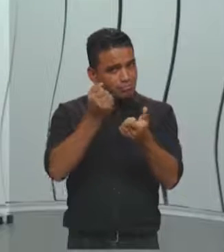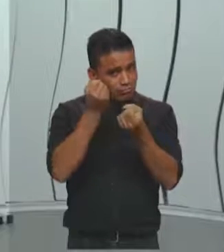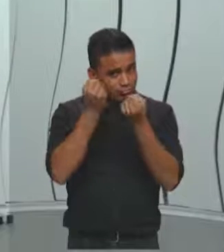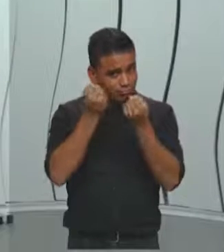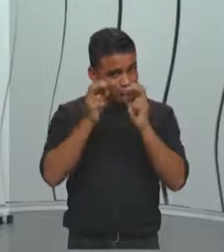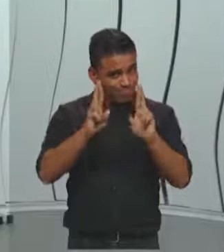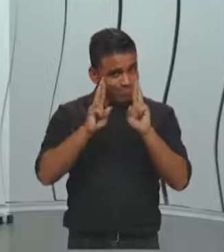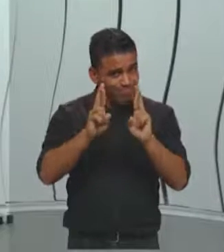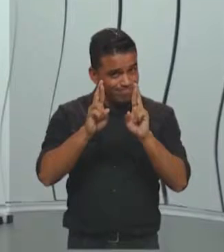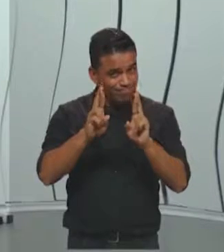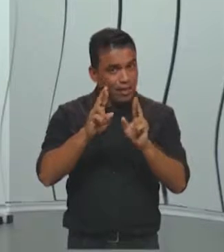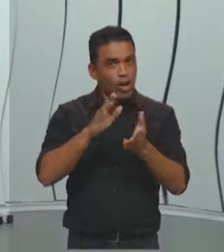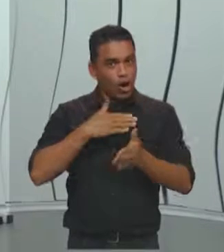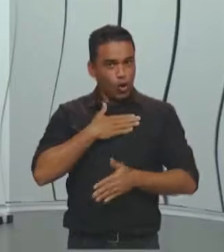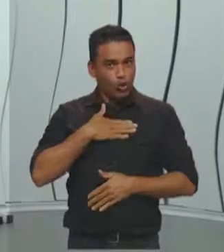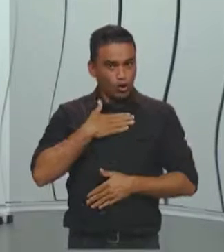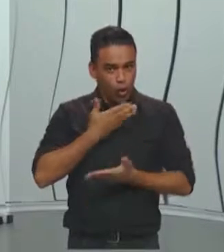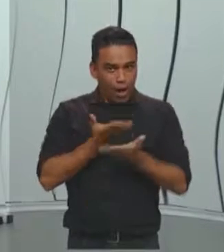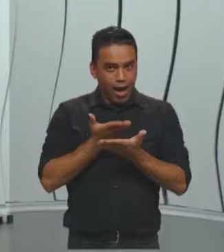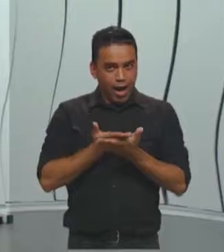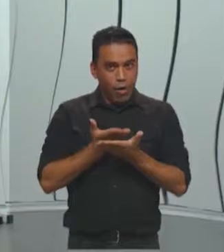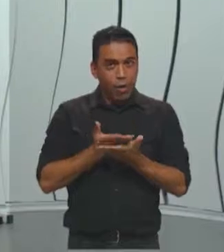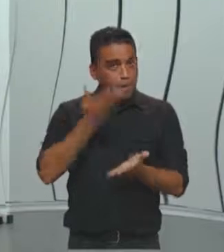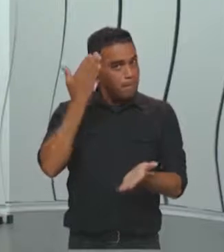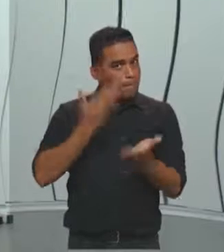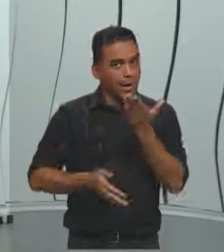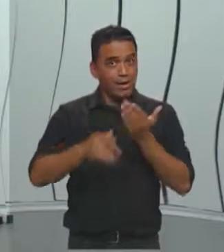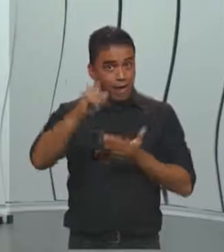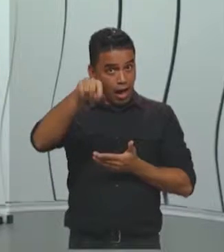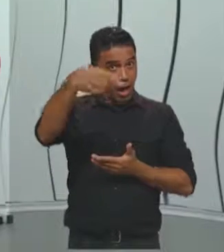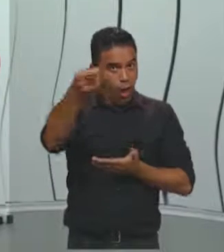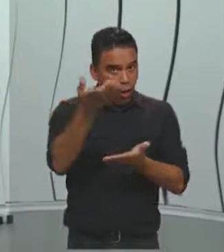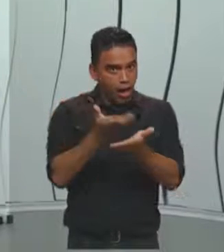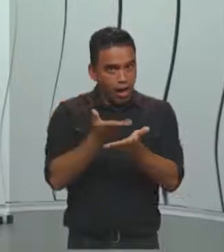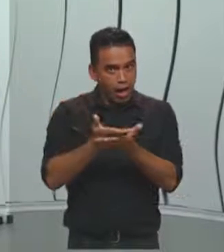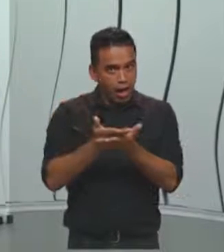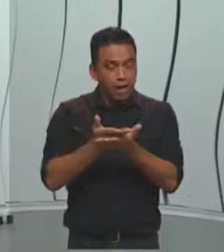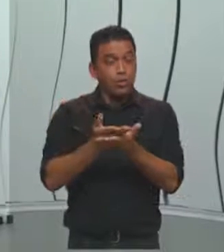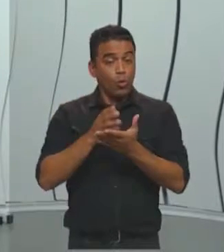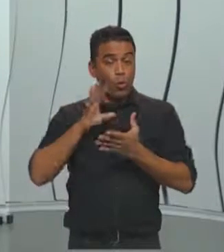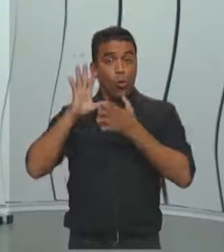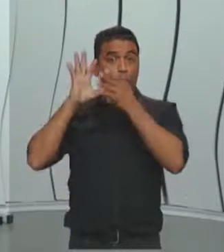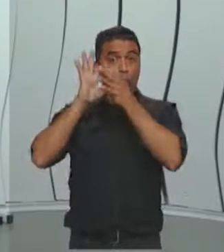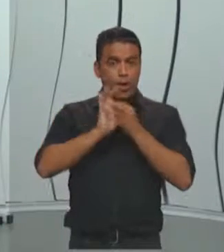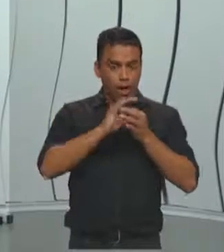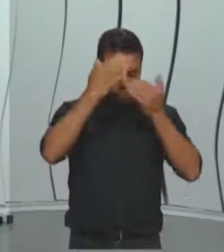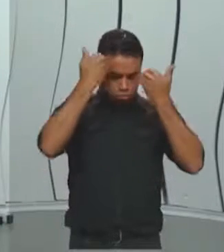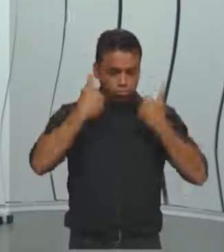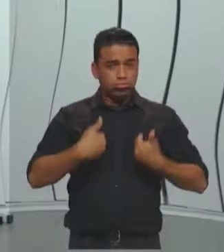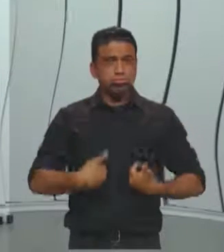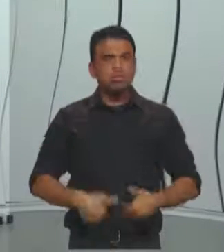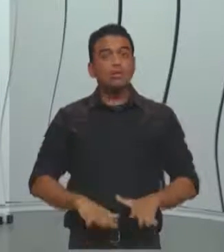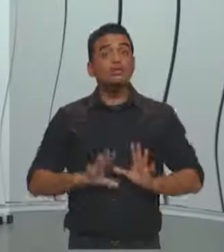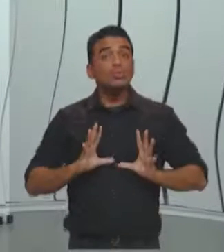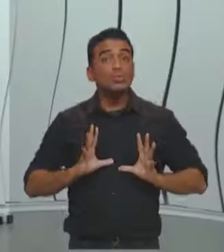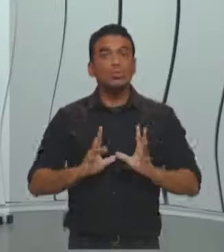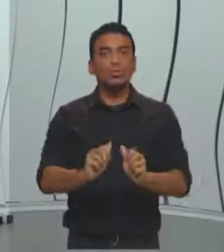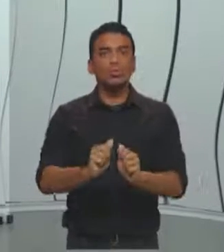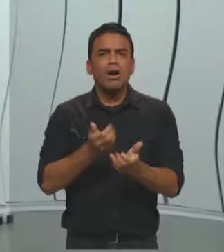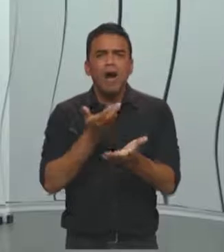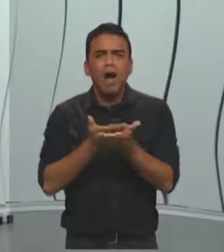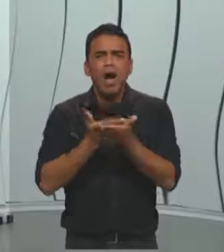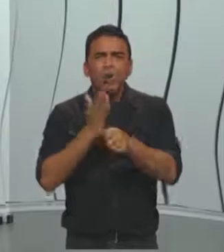que você tenha gostado da nossa aula. Não perca a nossa próxima aula, porque nós vamos falar da integração entre os sistemas. Vai ser uma